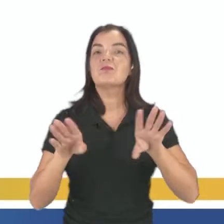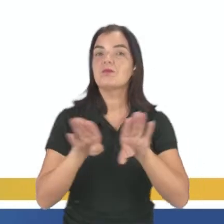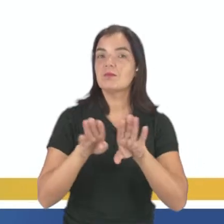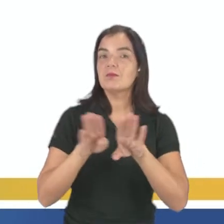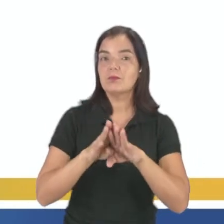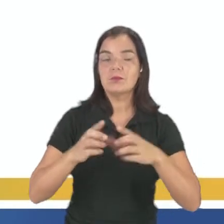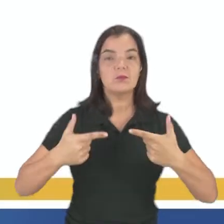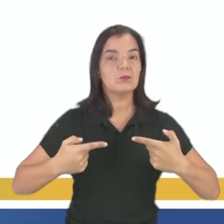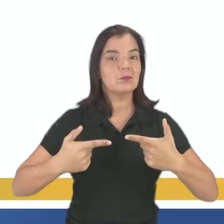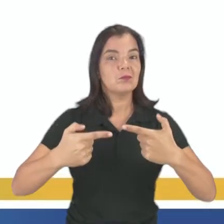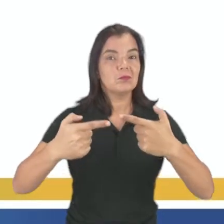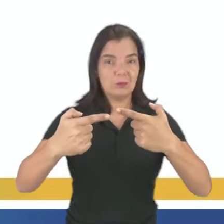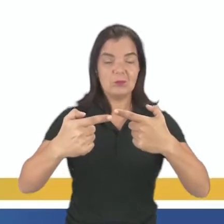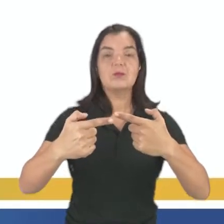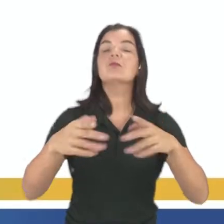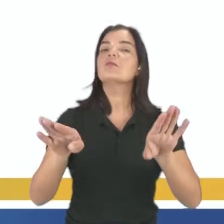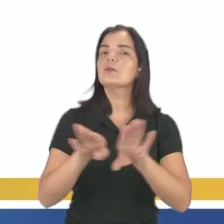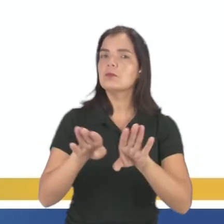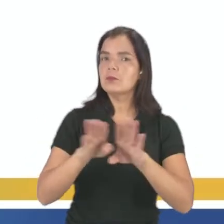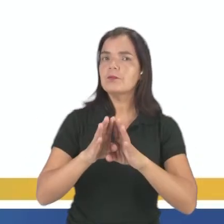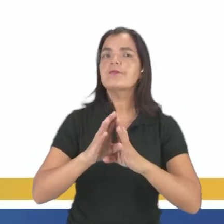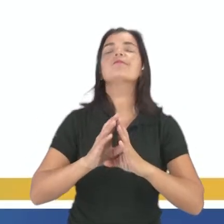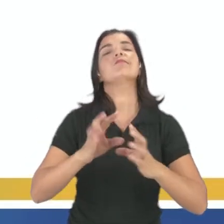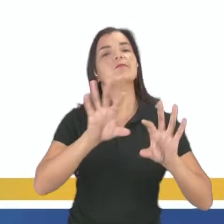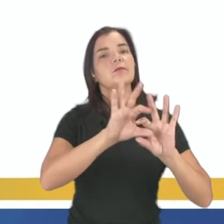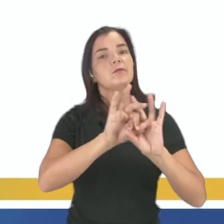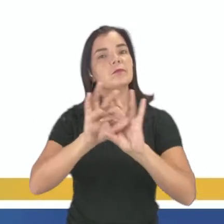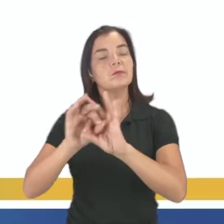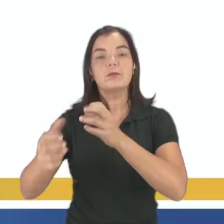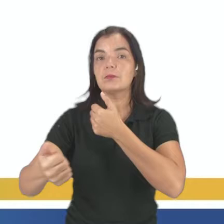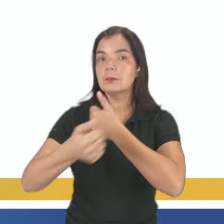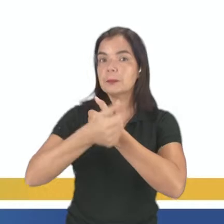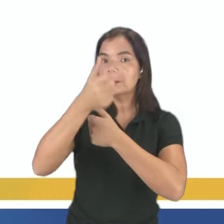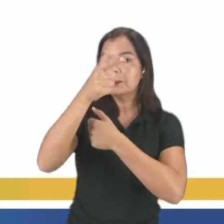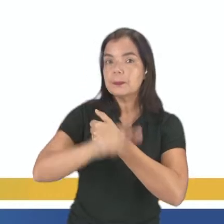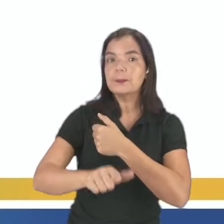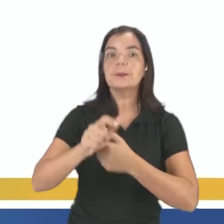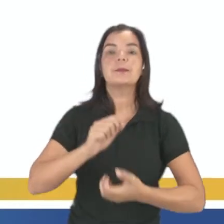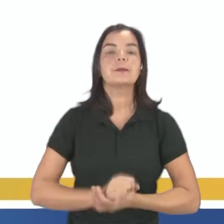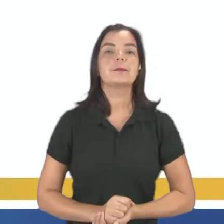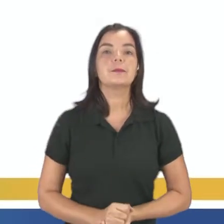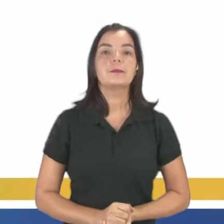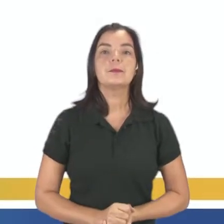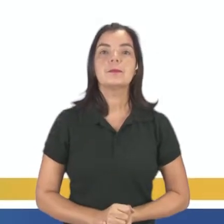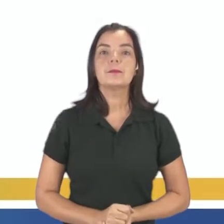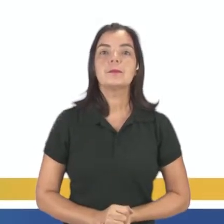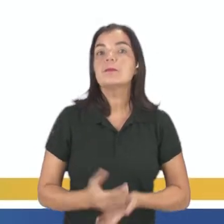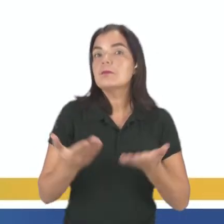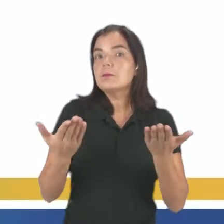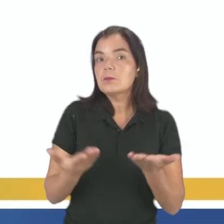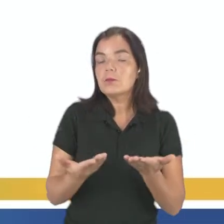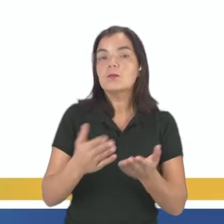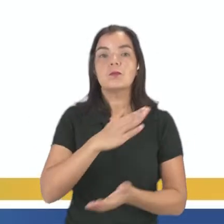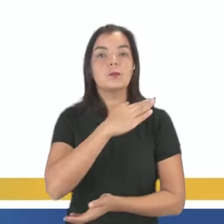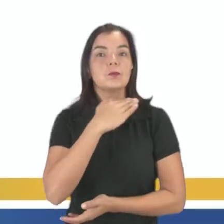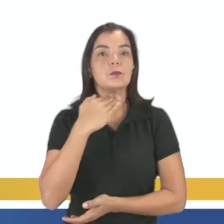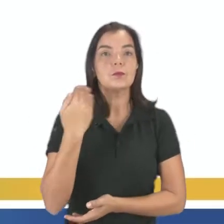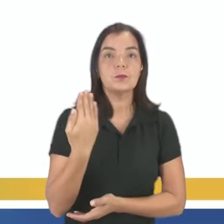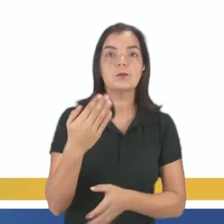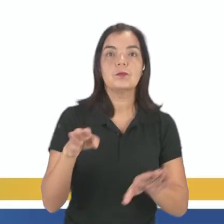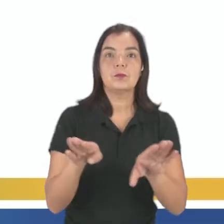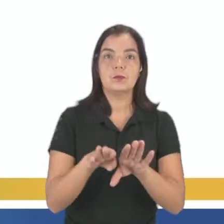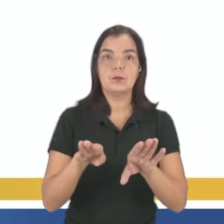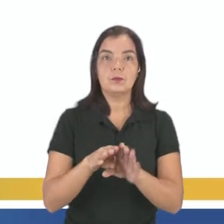Guerra Civil, e alguns contextos também que eles se aproximam novamente, tá, pessoal? Com a morte, né, de